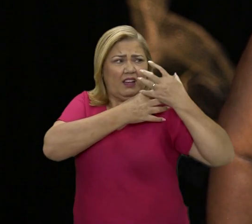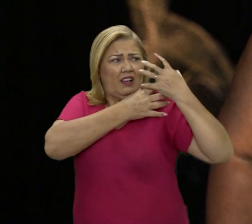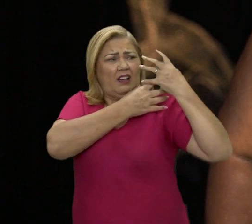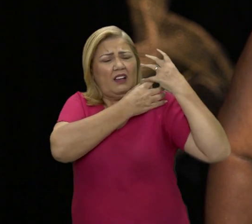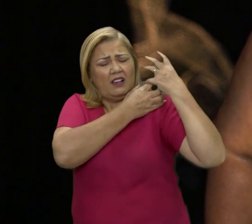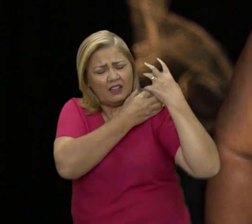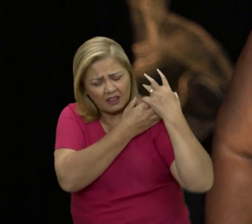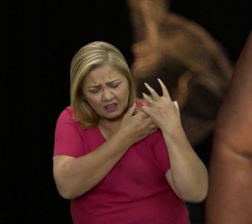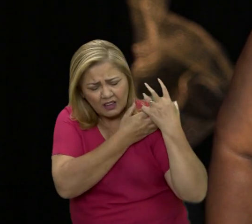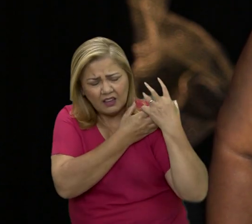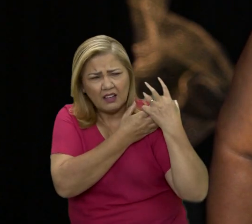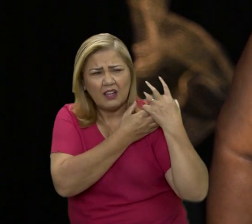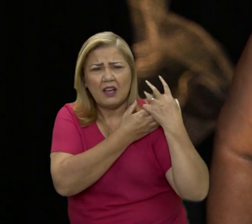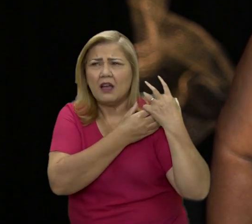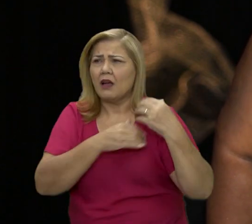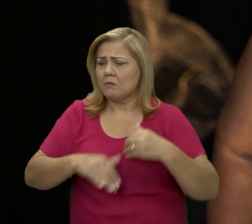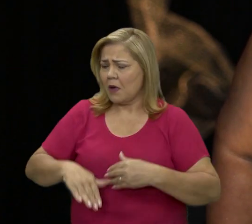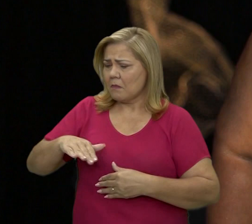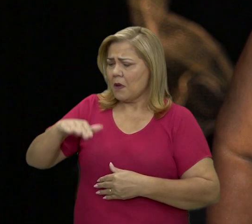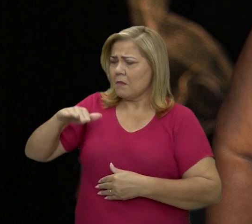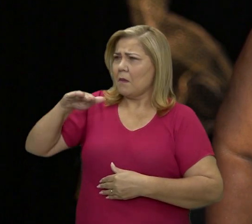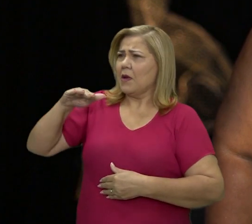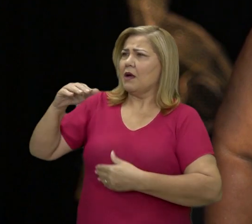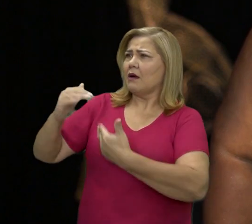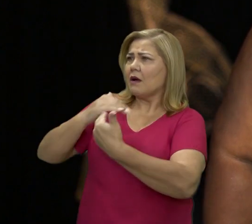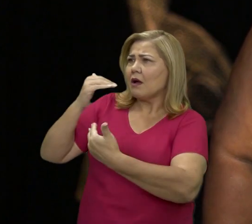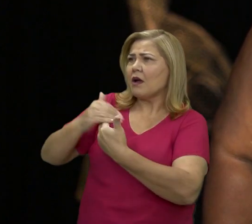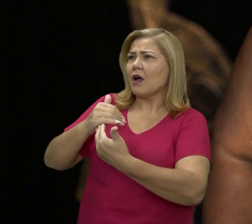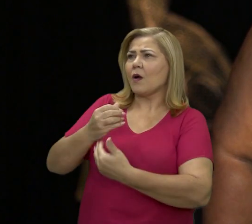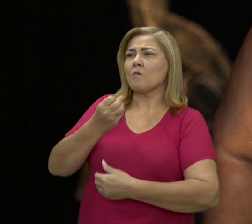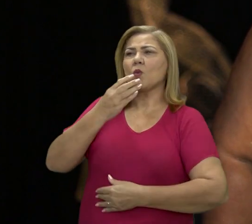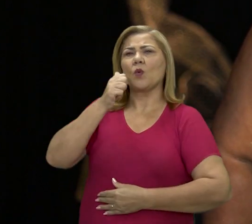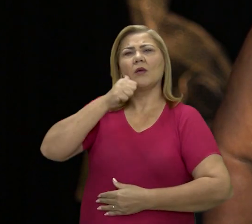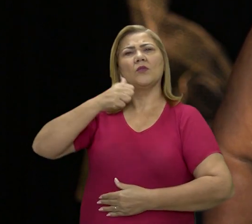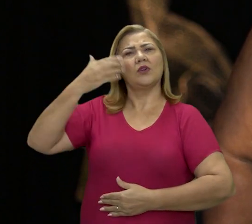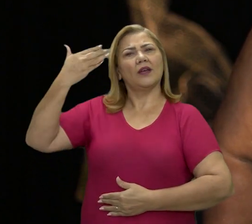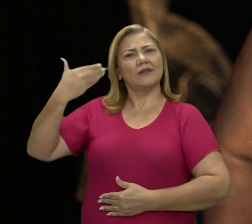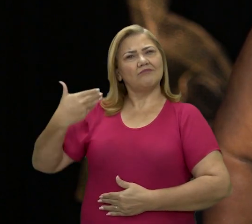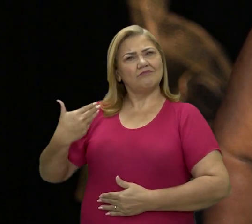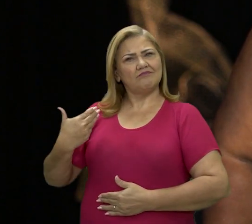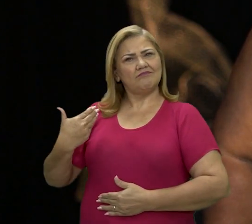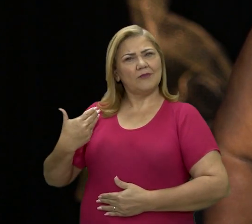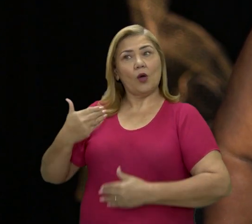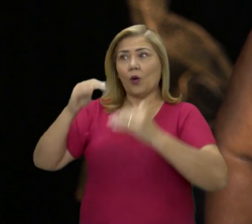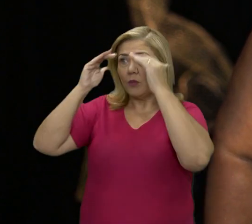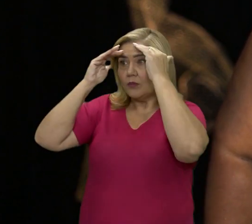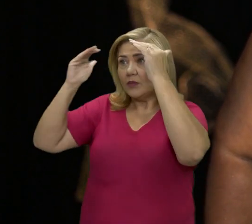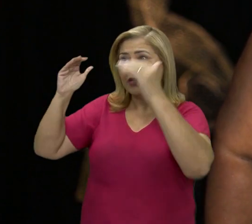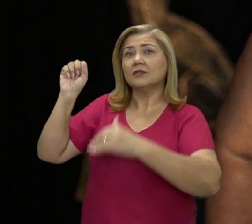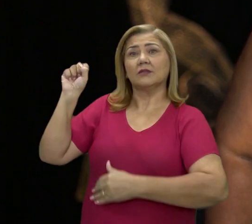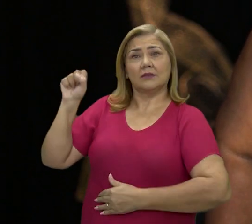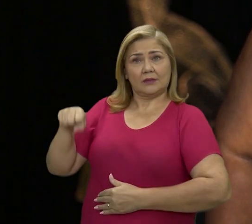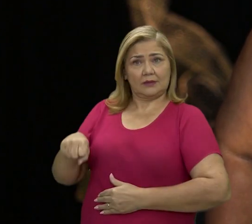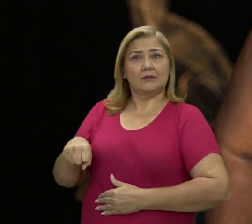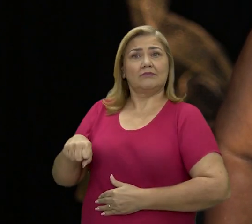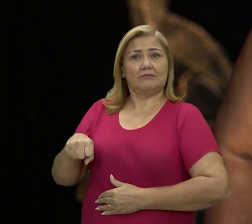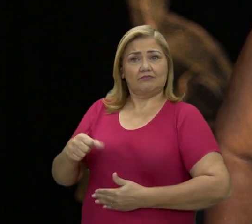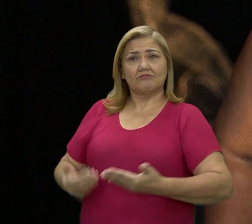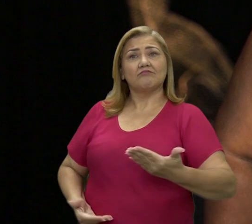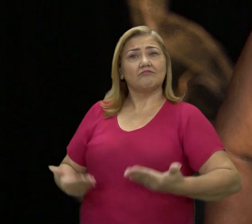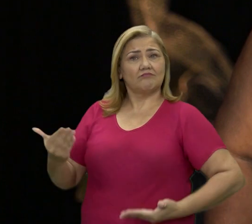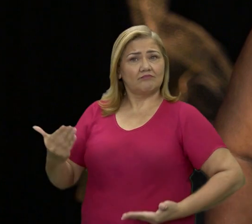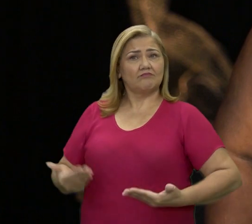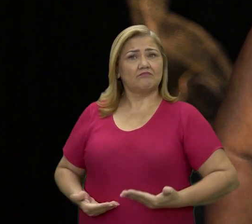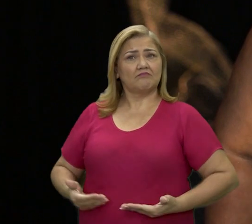segredos. Eu continuei crescendo e passei a ser ensinada a ser uma boa mulher. Sim,